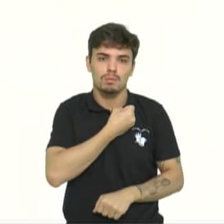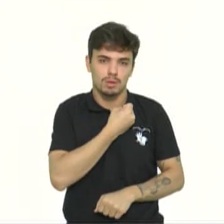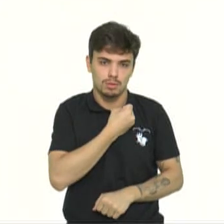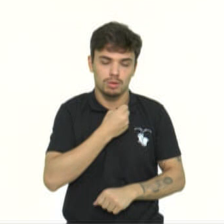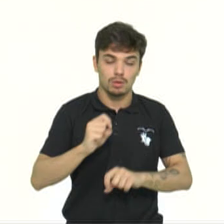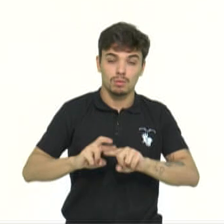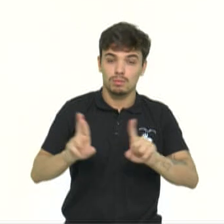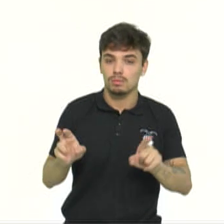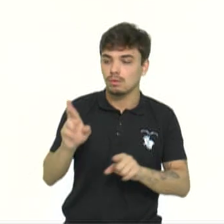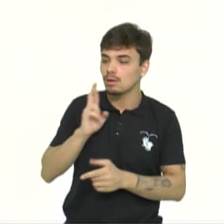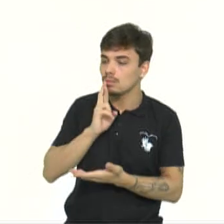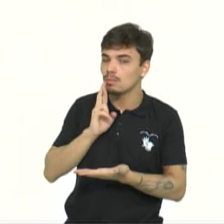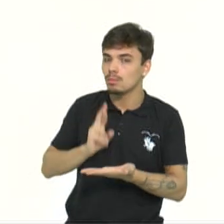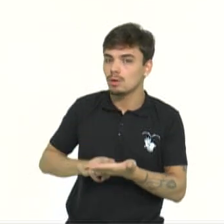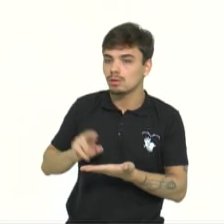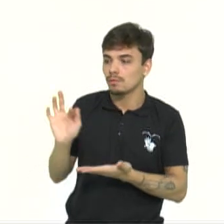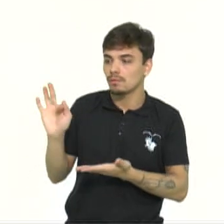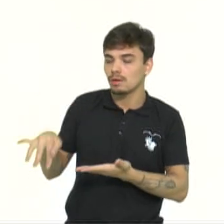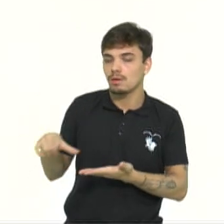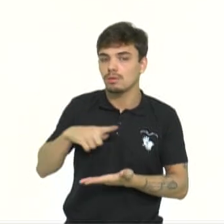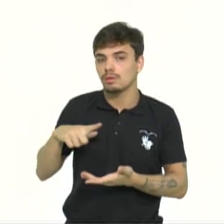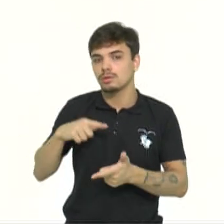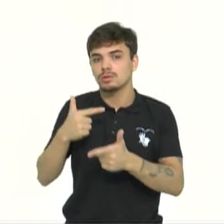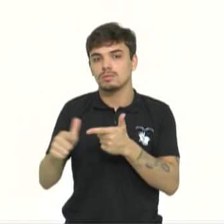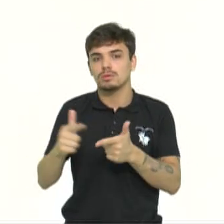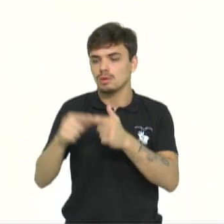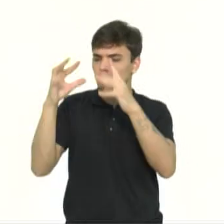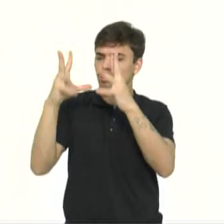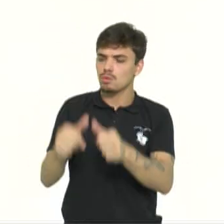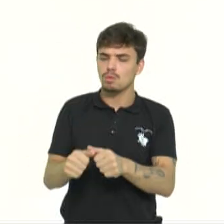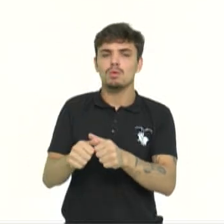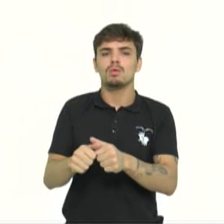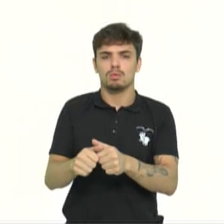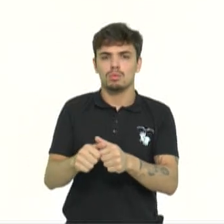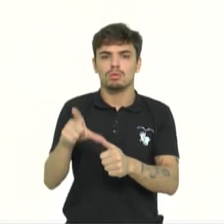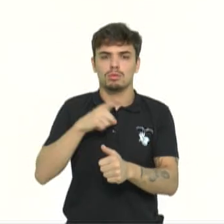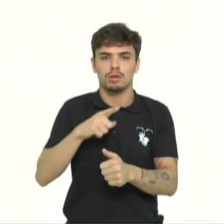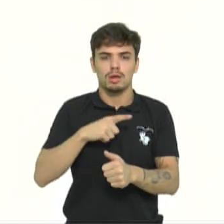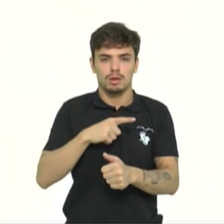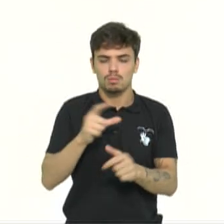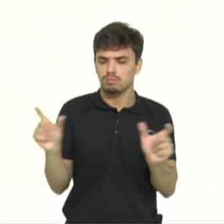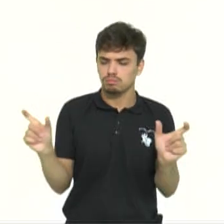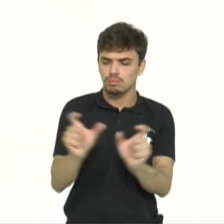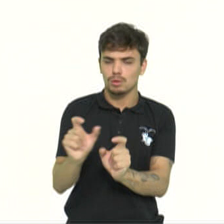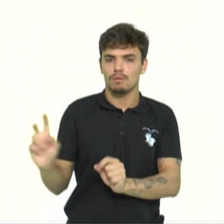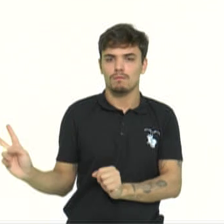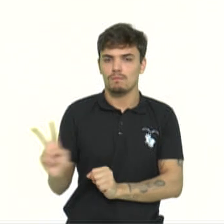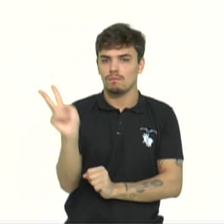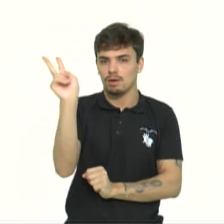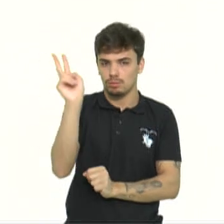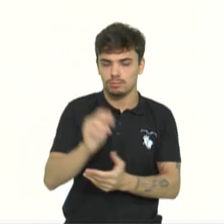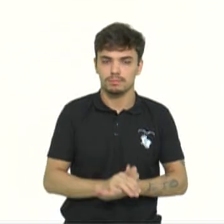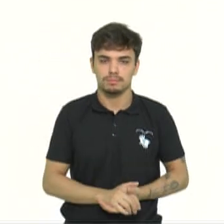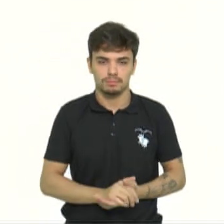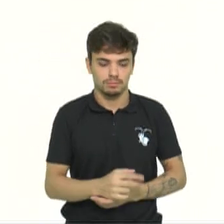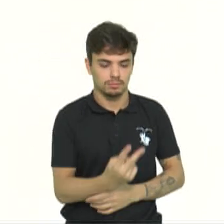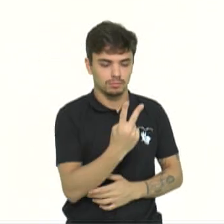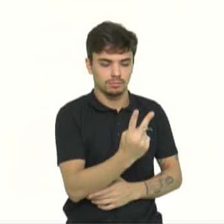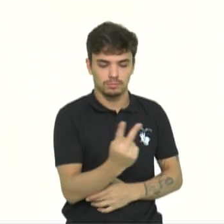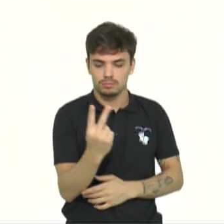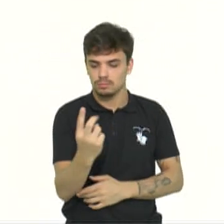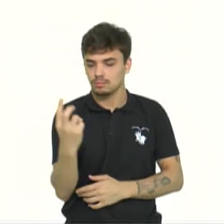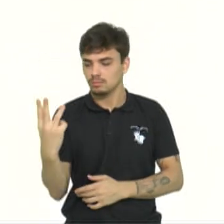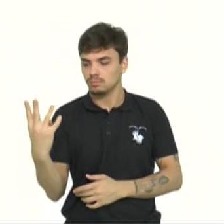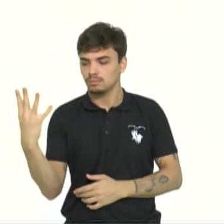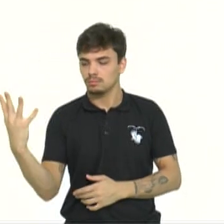resposta final, a gente vai dividir todos os coeficientes para que eles fiquem com os menores valores inteiros. Então, vai ficar 2, 2,